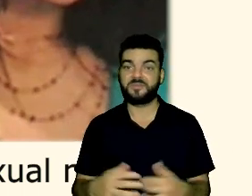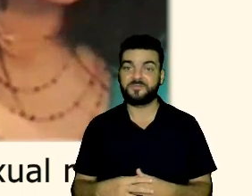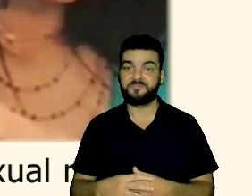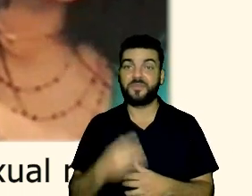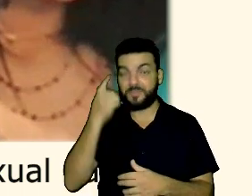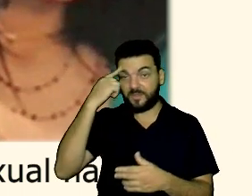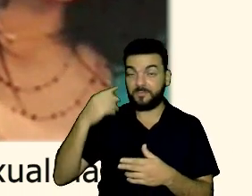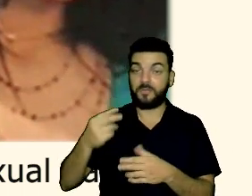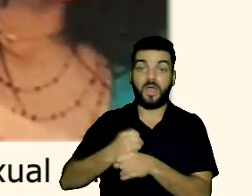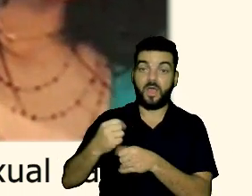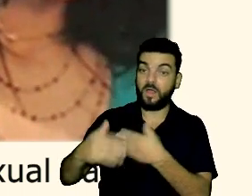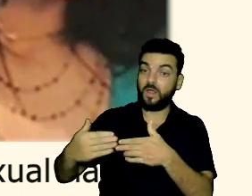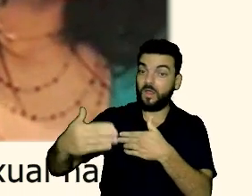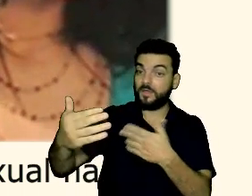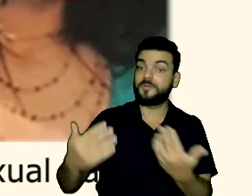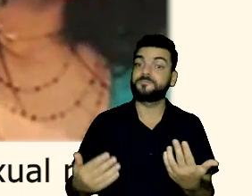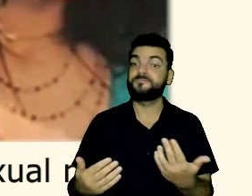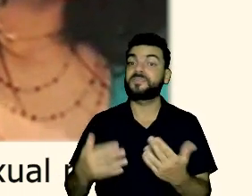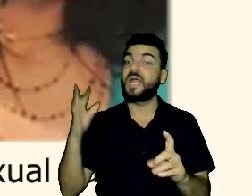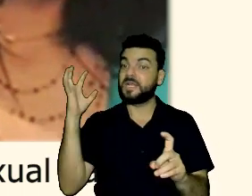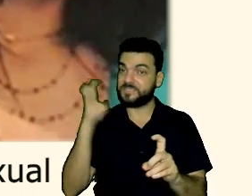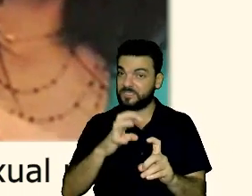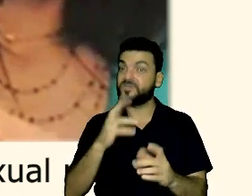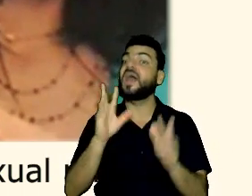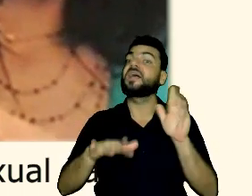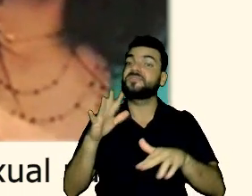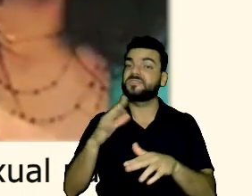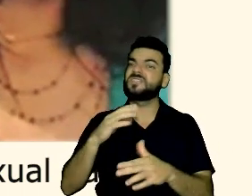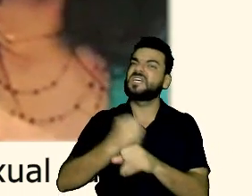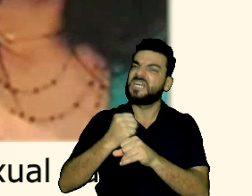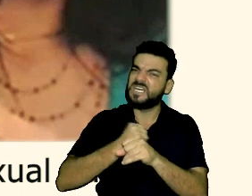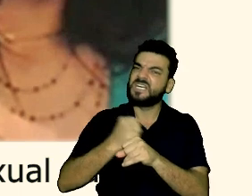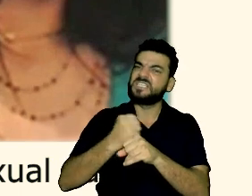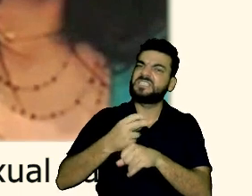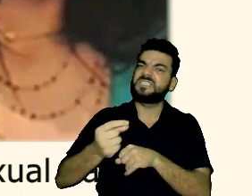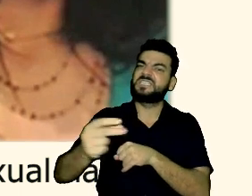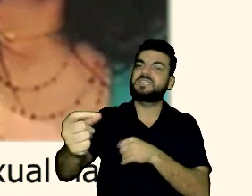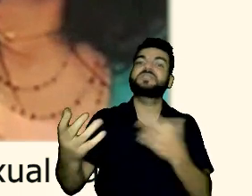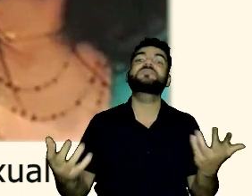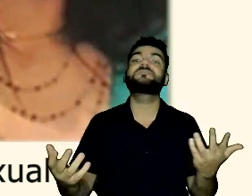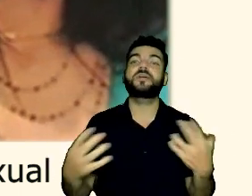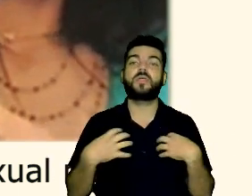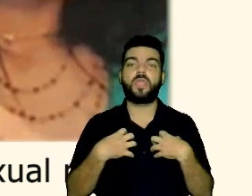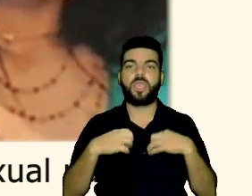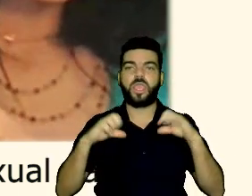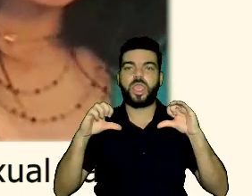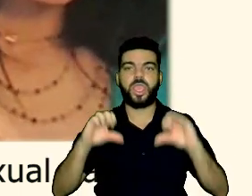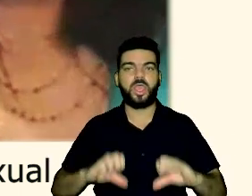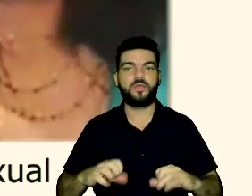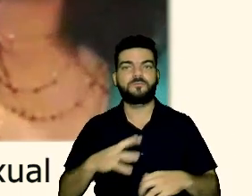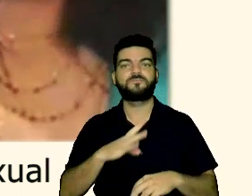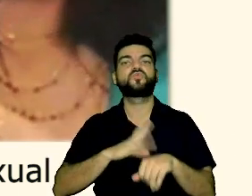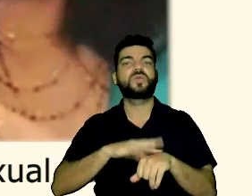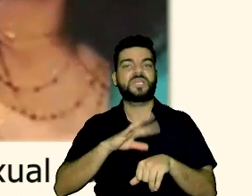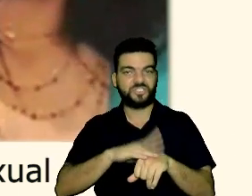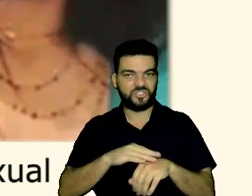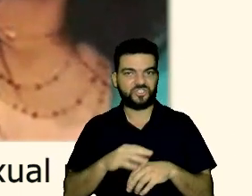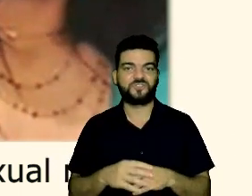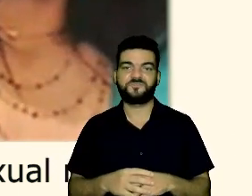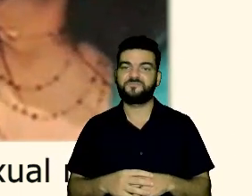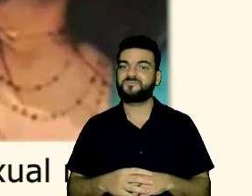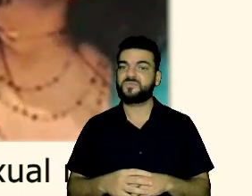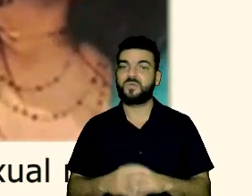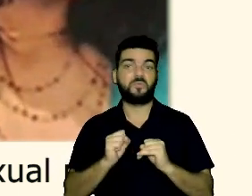trazendo problemas, né? E isso a longo prazo, como o assédio é a longo prazo, o que que acontece? Começa a